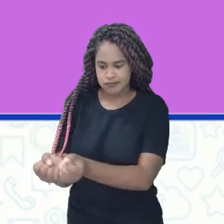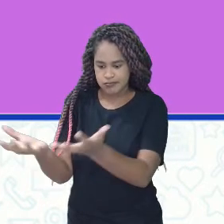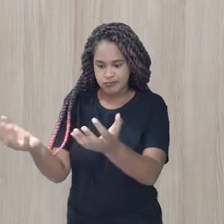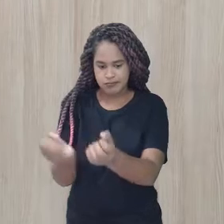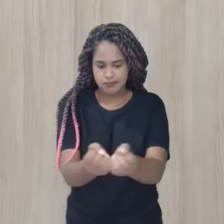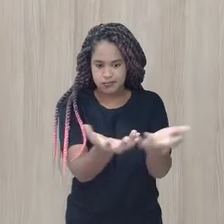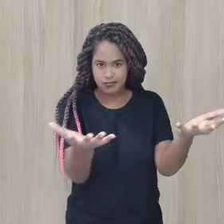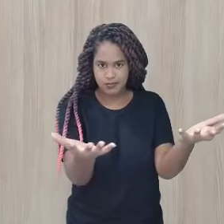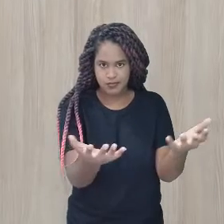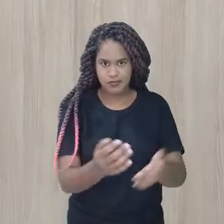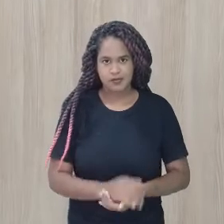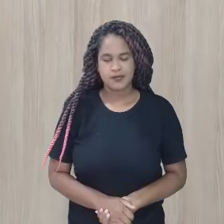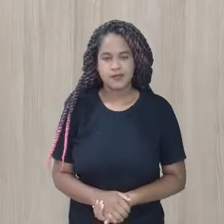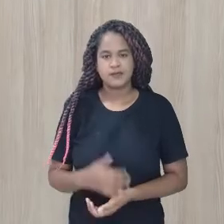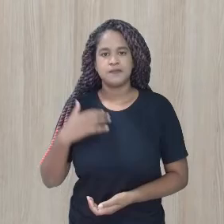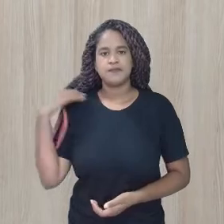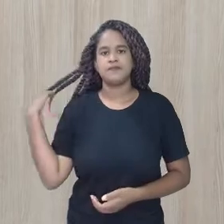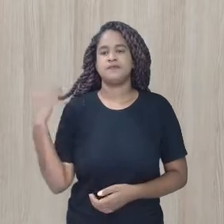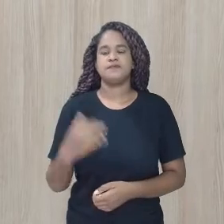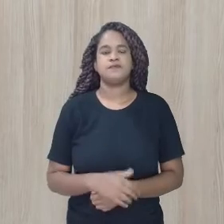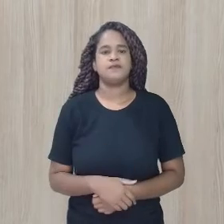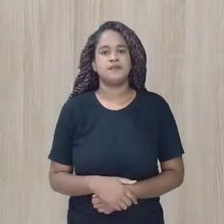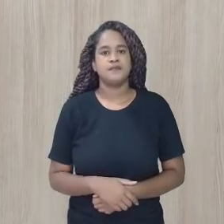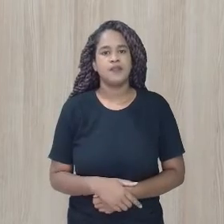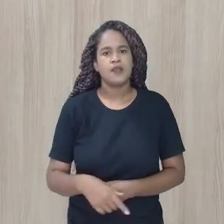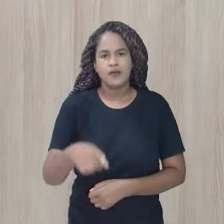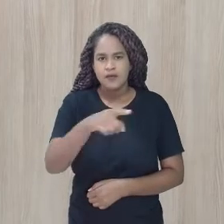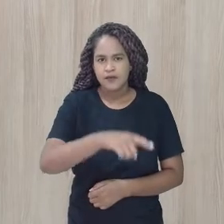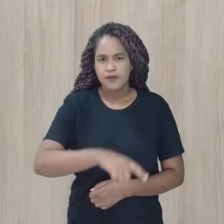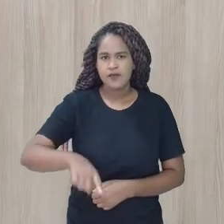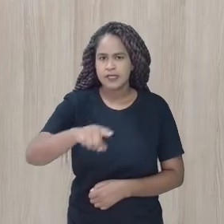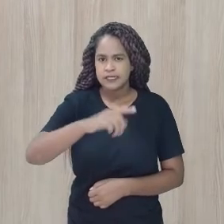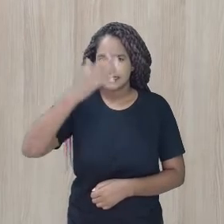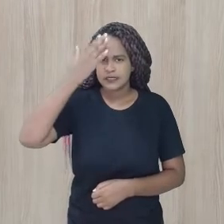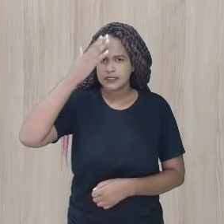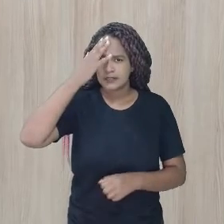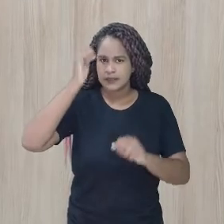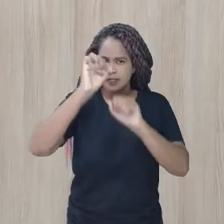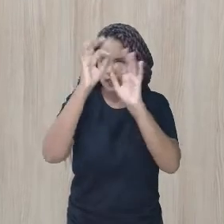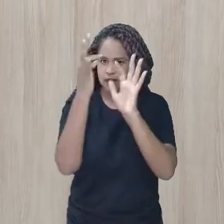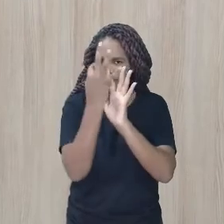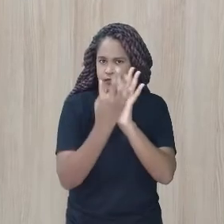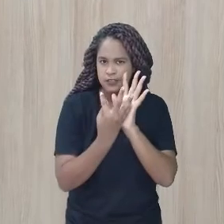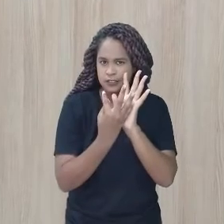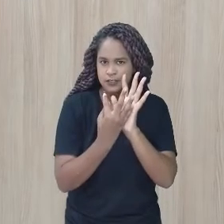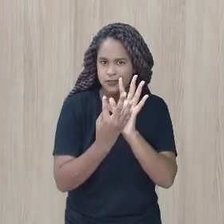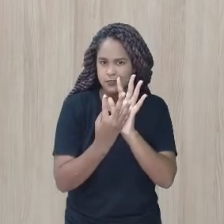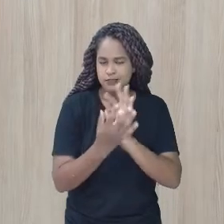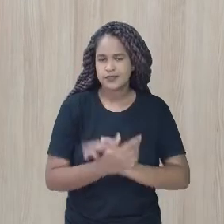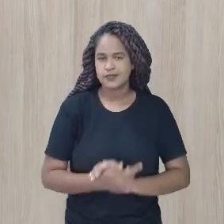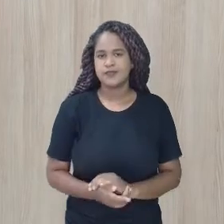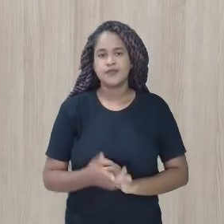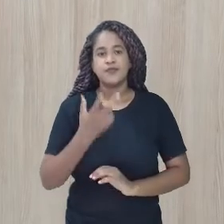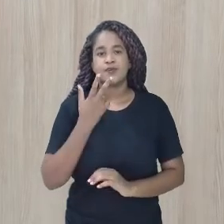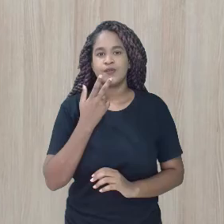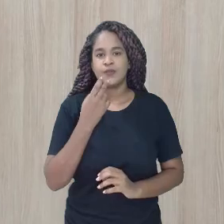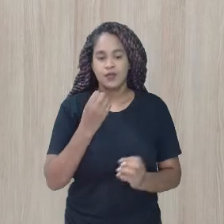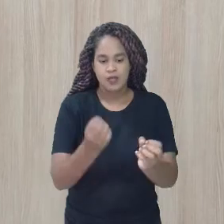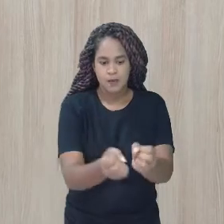texto? Quando a mulher afegã responde que ela não disse nada, o motivo, ela só disse